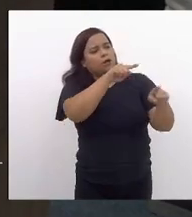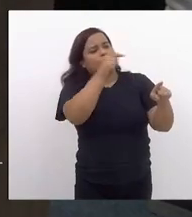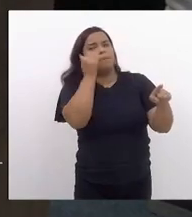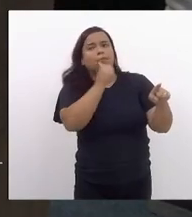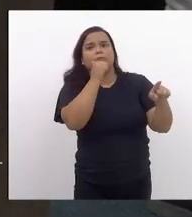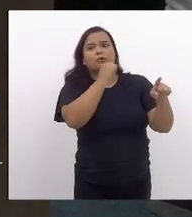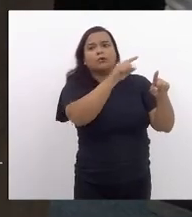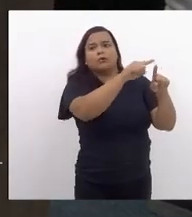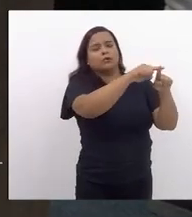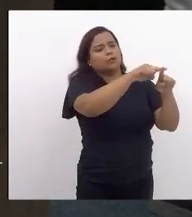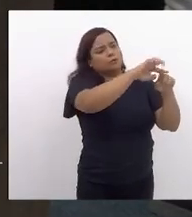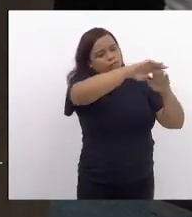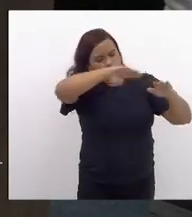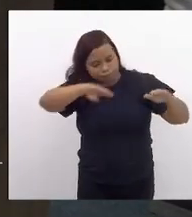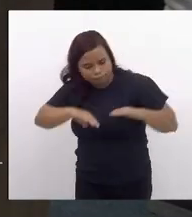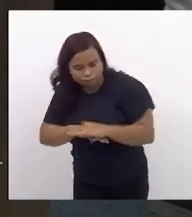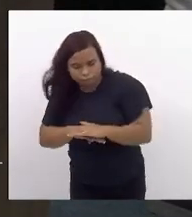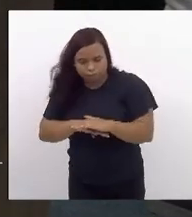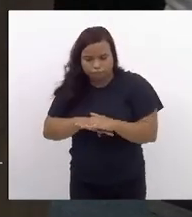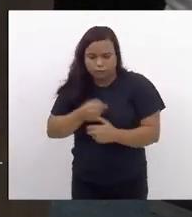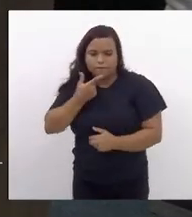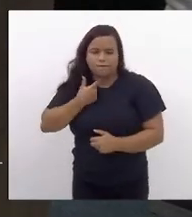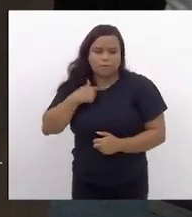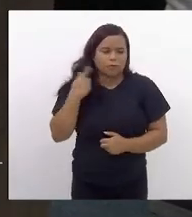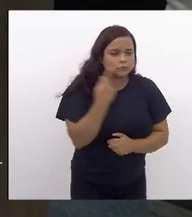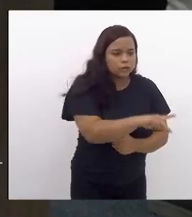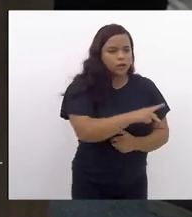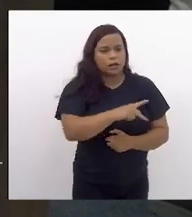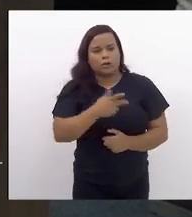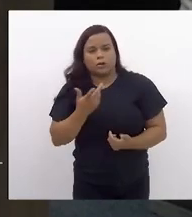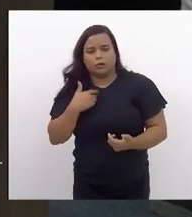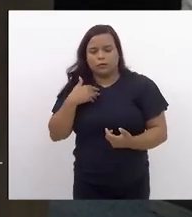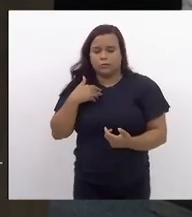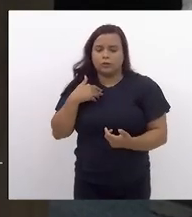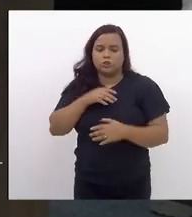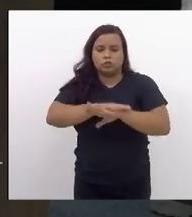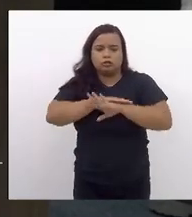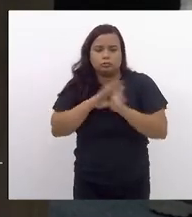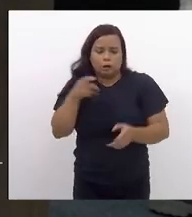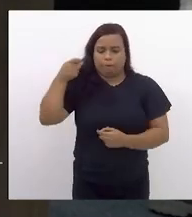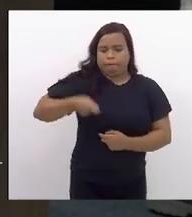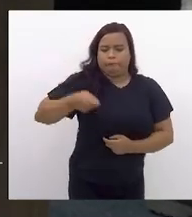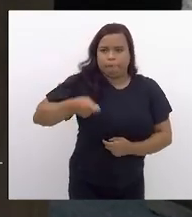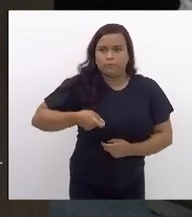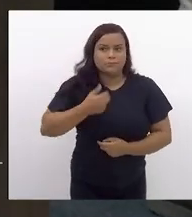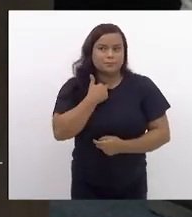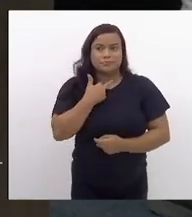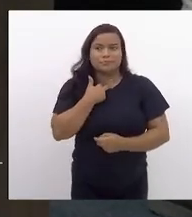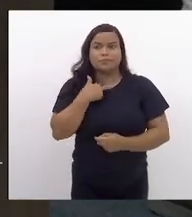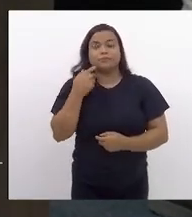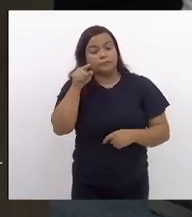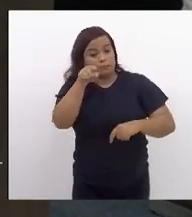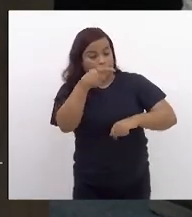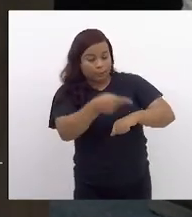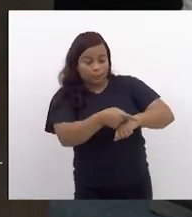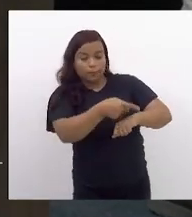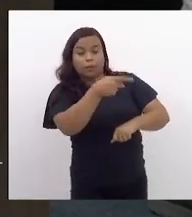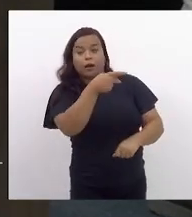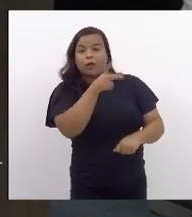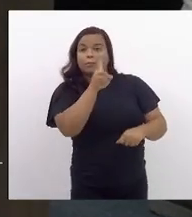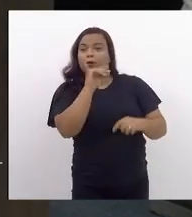aos seus desejos ou às suas vontades. Então, nesse sentido, essa premiação traz toda